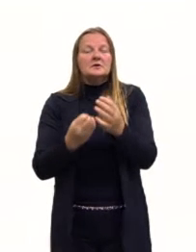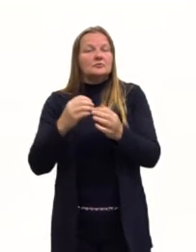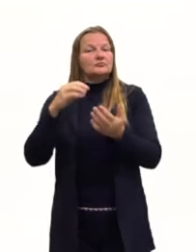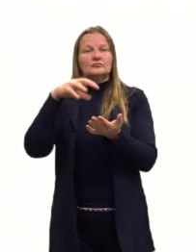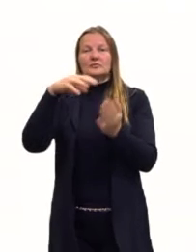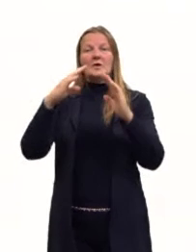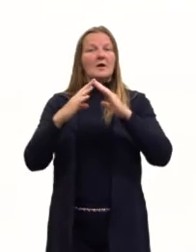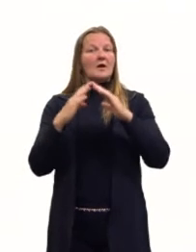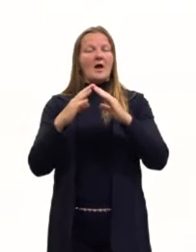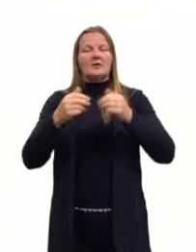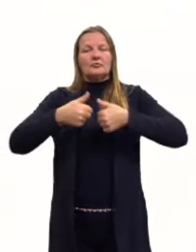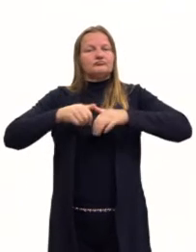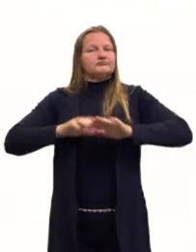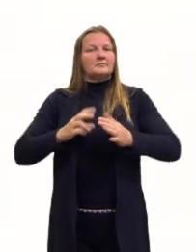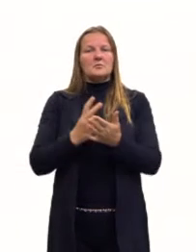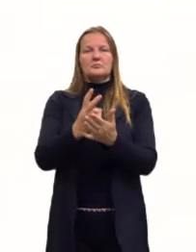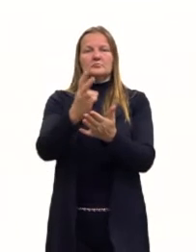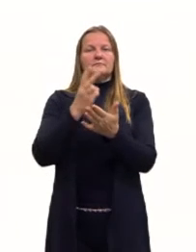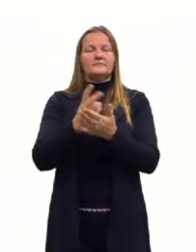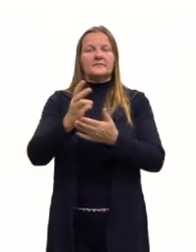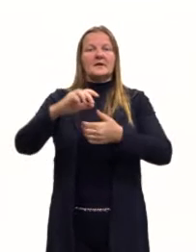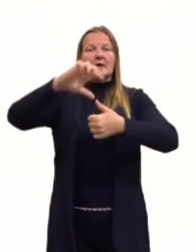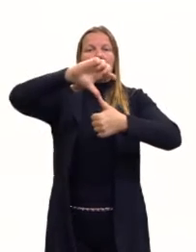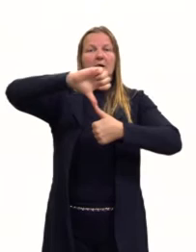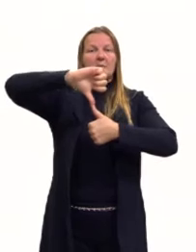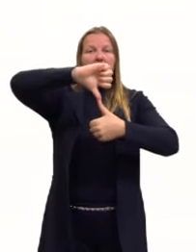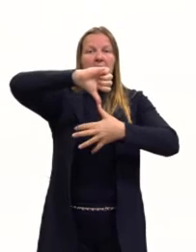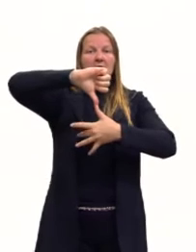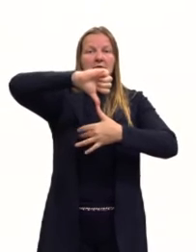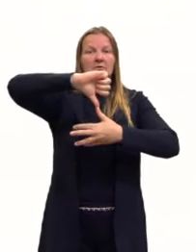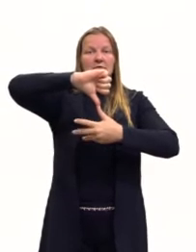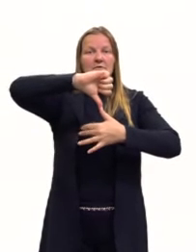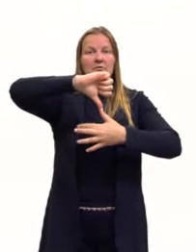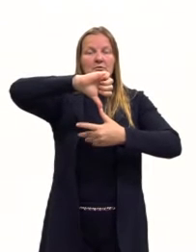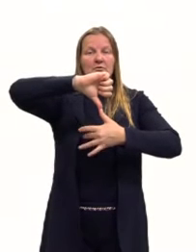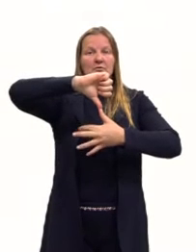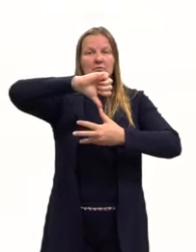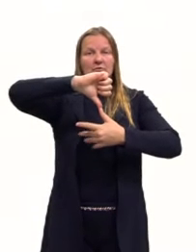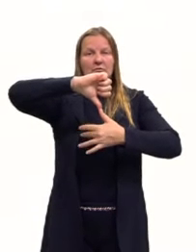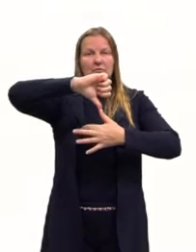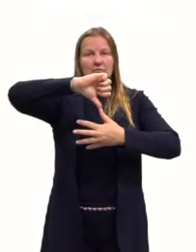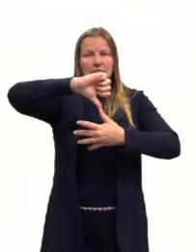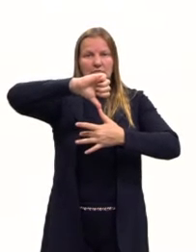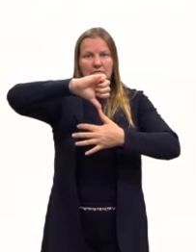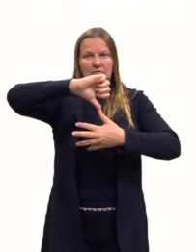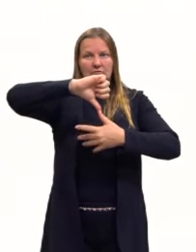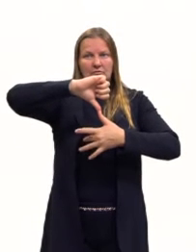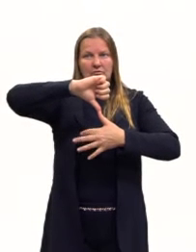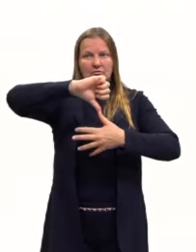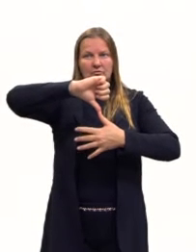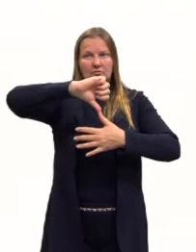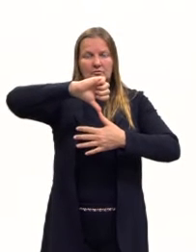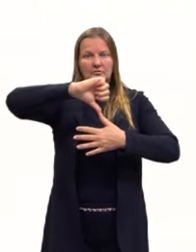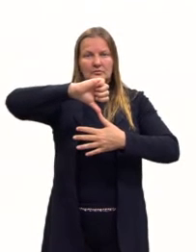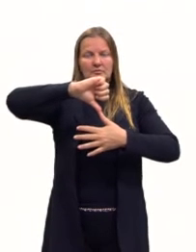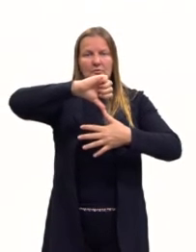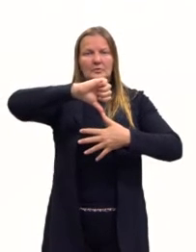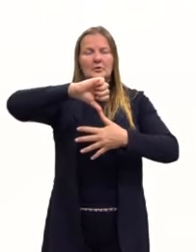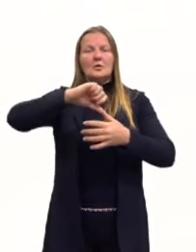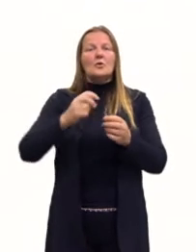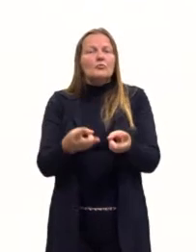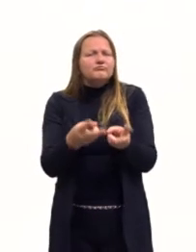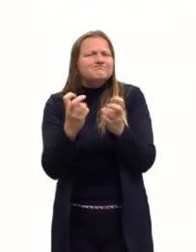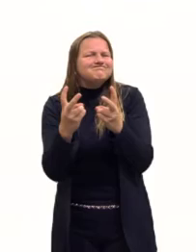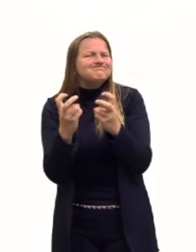habitar e vão permanecer ali e América do Sul nós temos uma árvore que tal mas o caso que América do Sul nós passamos por esse processo